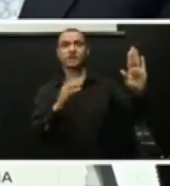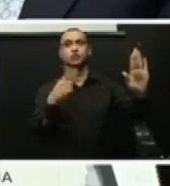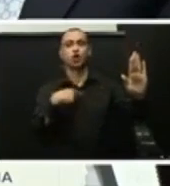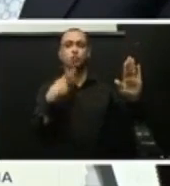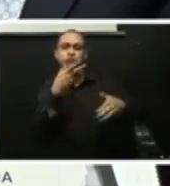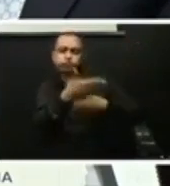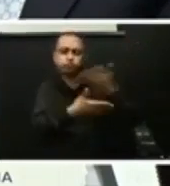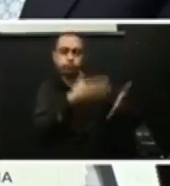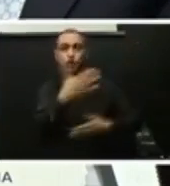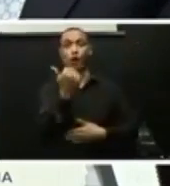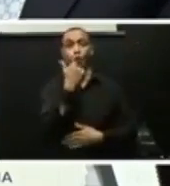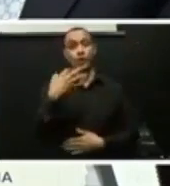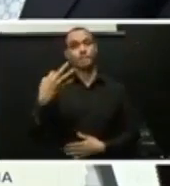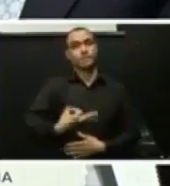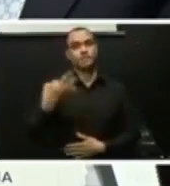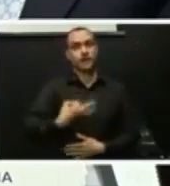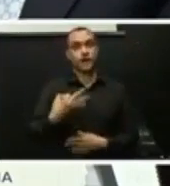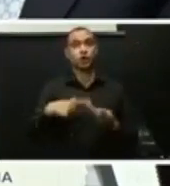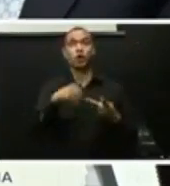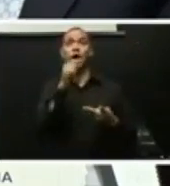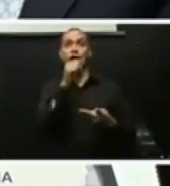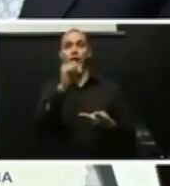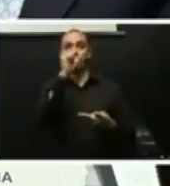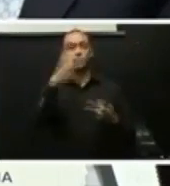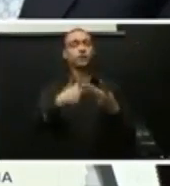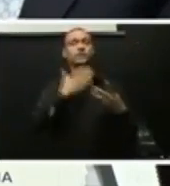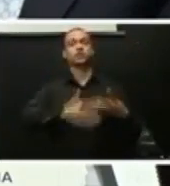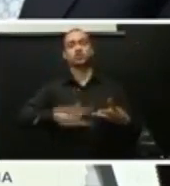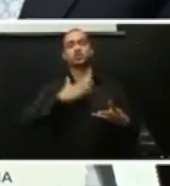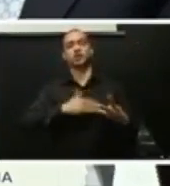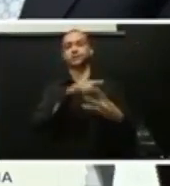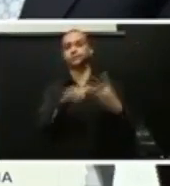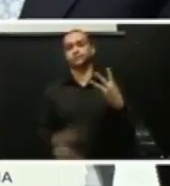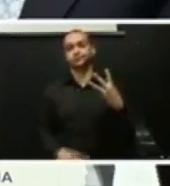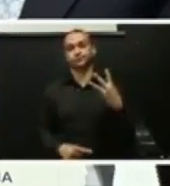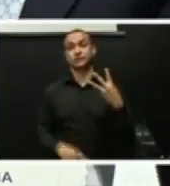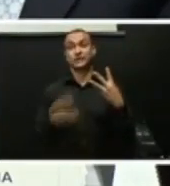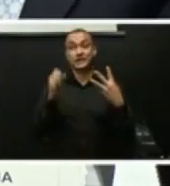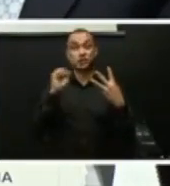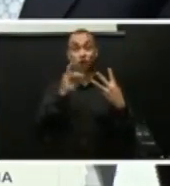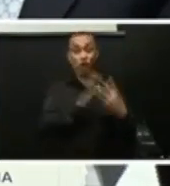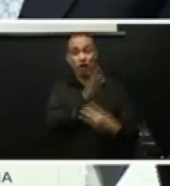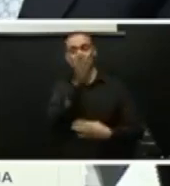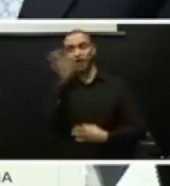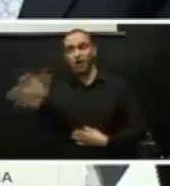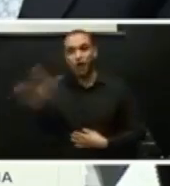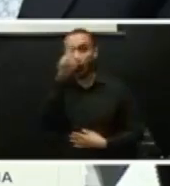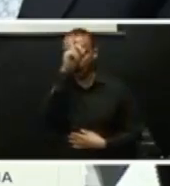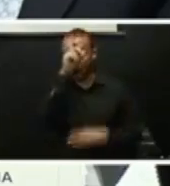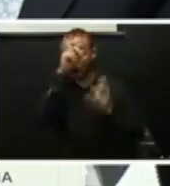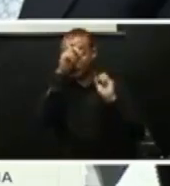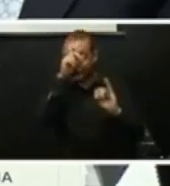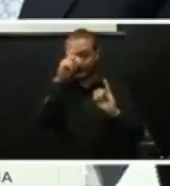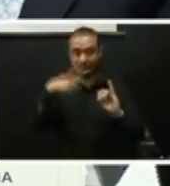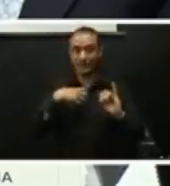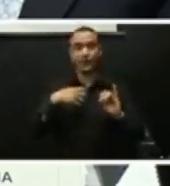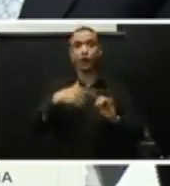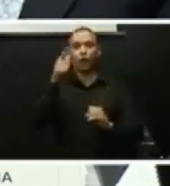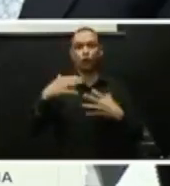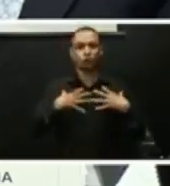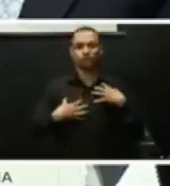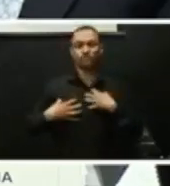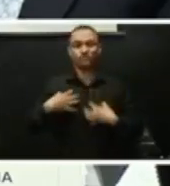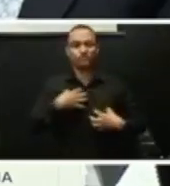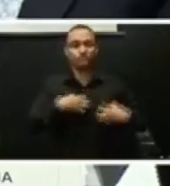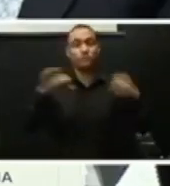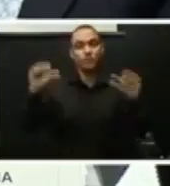boa alimentação e repouso deverão procurar o serviço de saúde aqueles que apresentar em algum